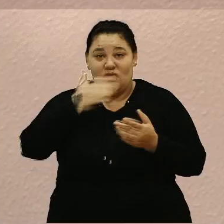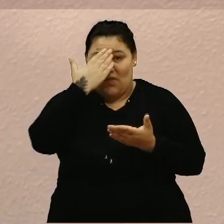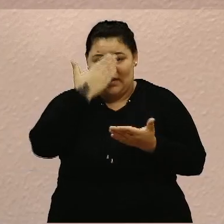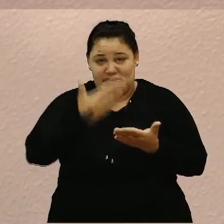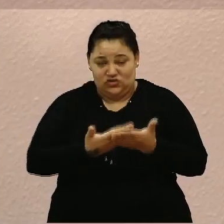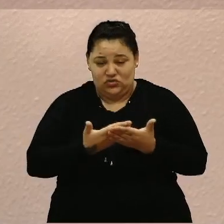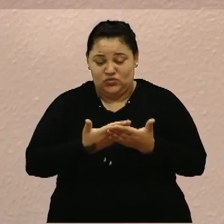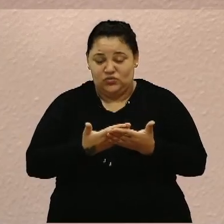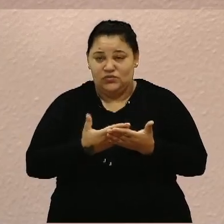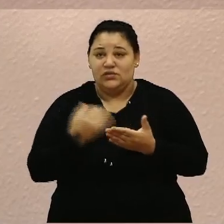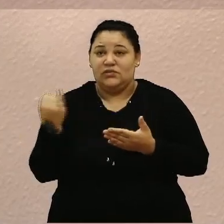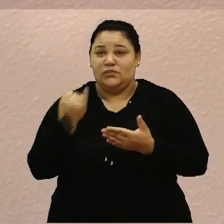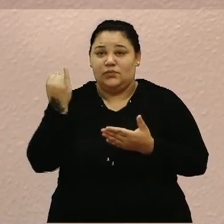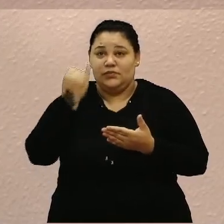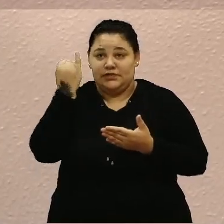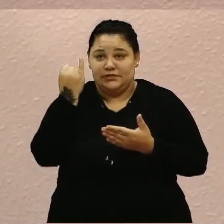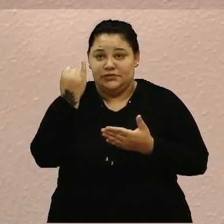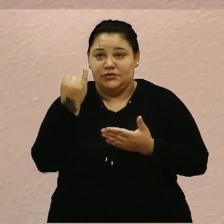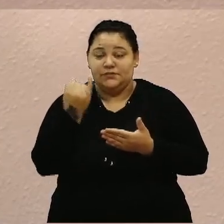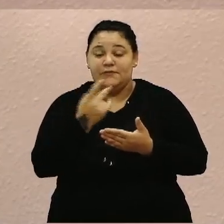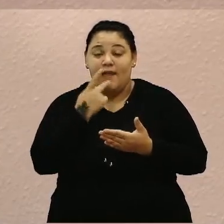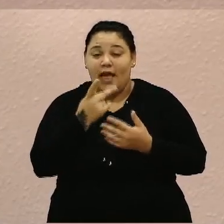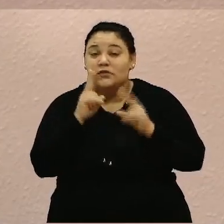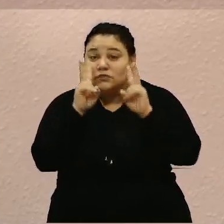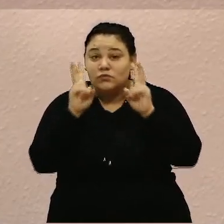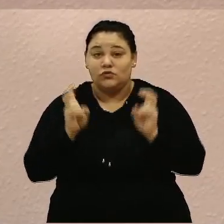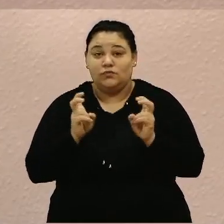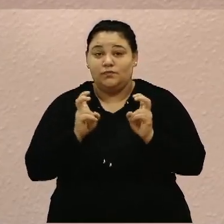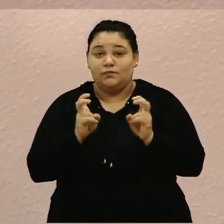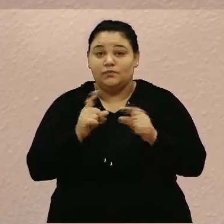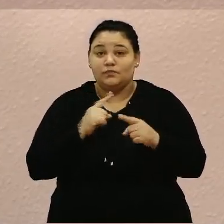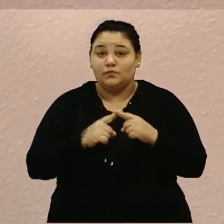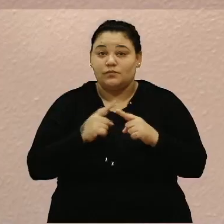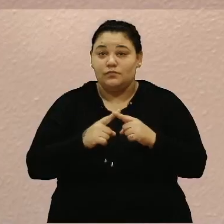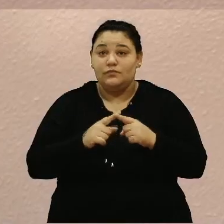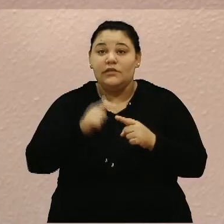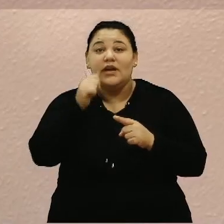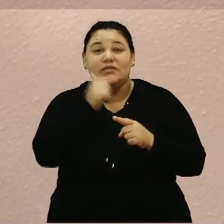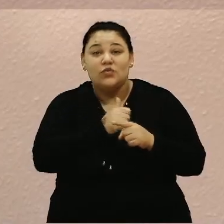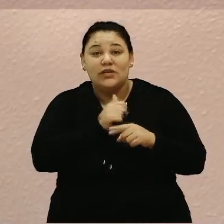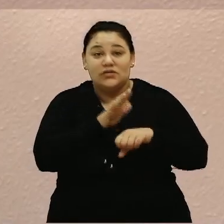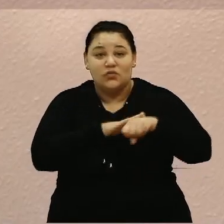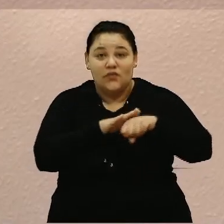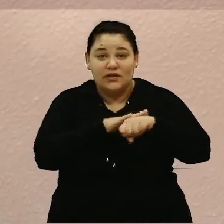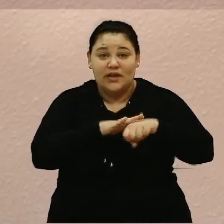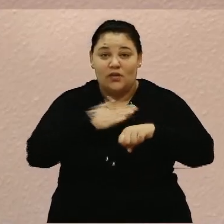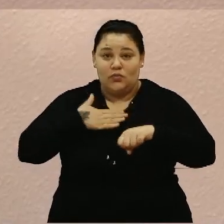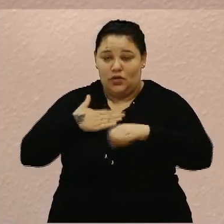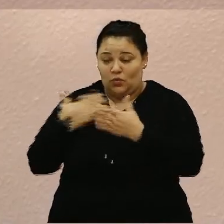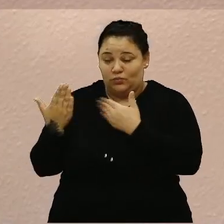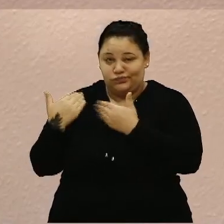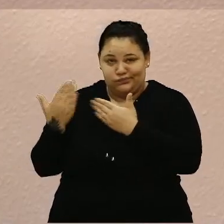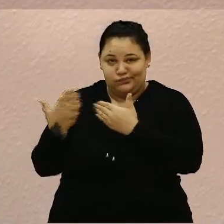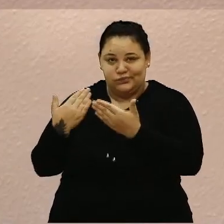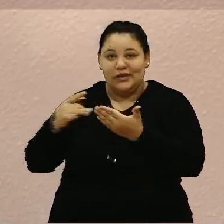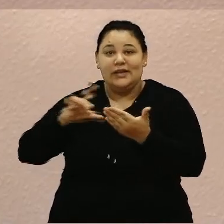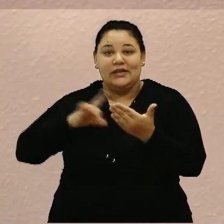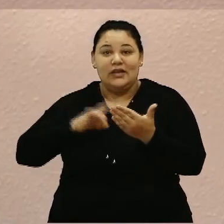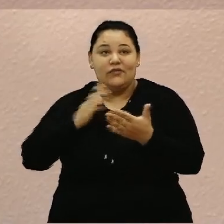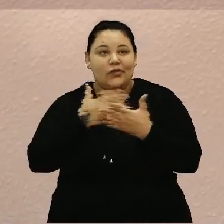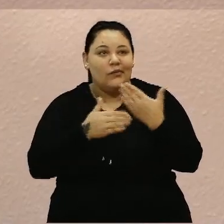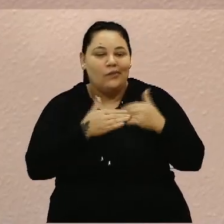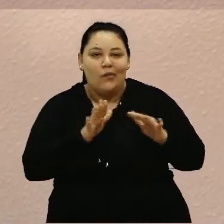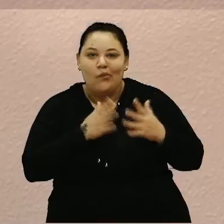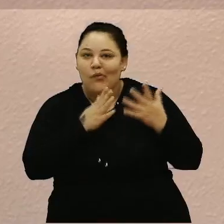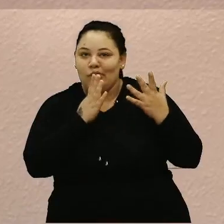importante trazer esse tema para essa casa, pelo fato de que as jogadoras vieram falar comigo e houve toda uma mobilização,